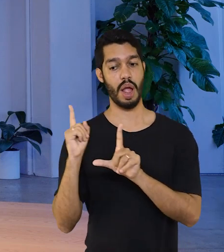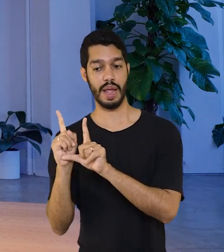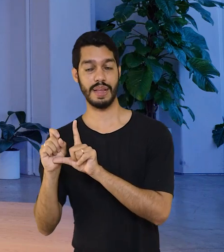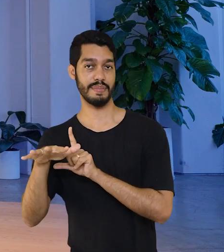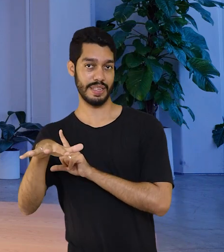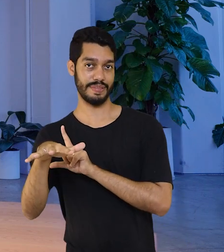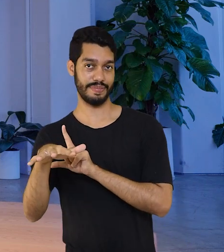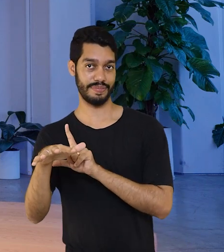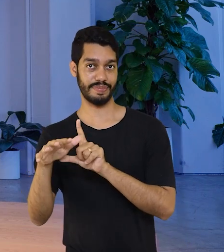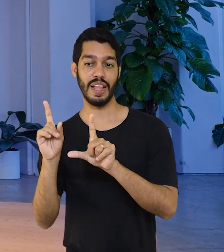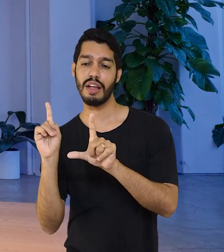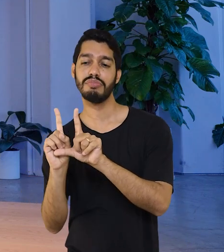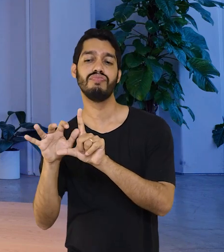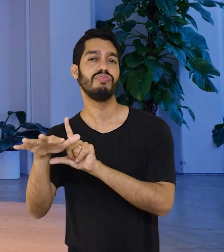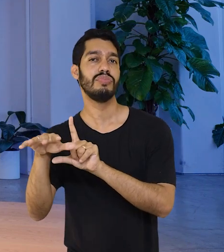Sim.